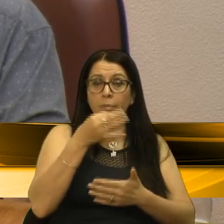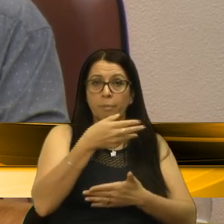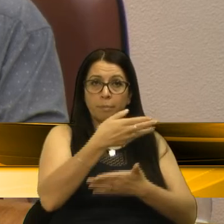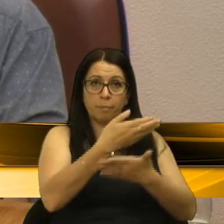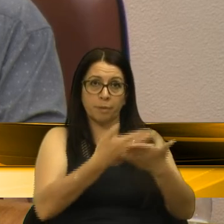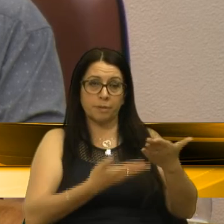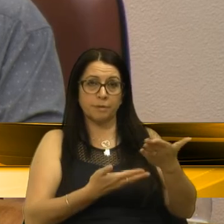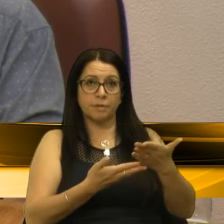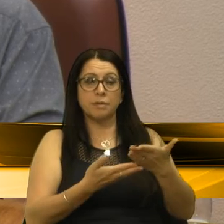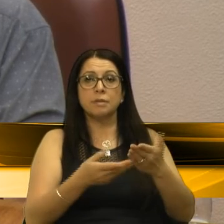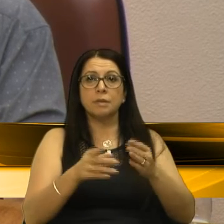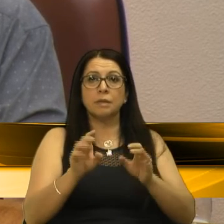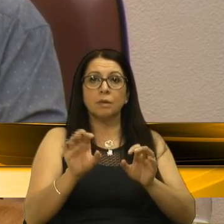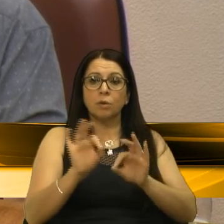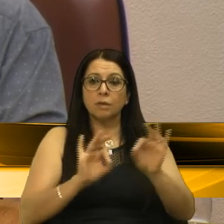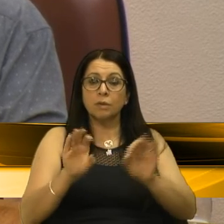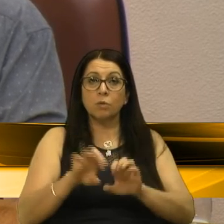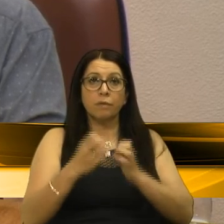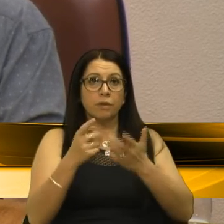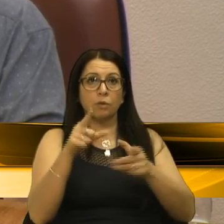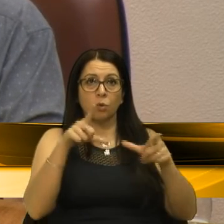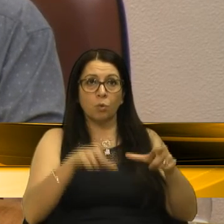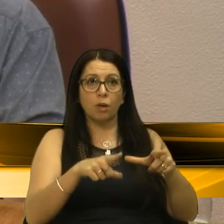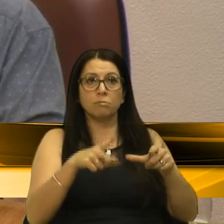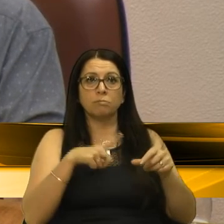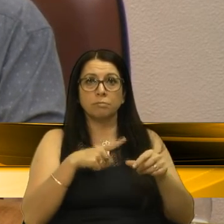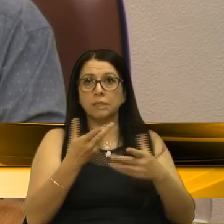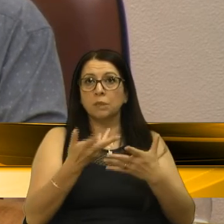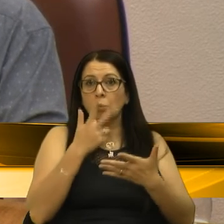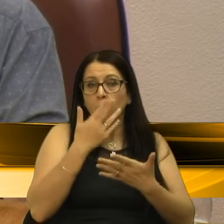informação de que a realização do evento no local seria